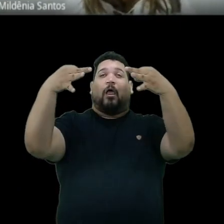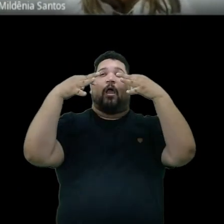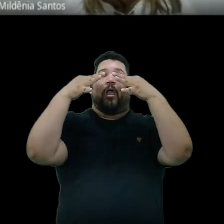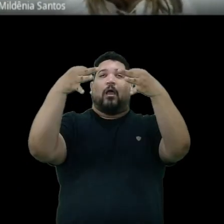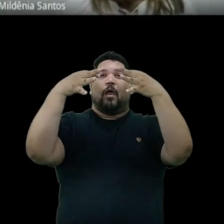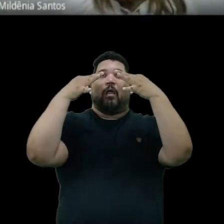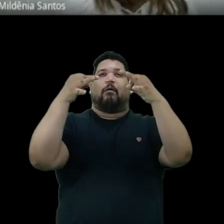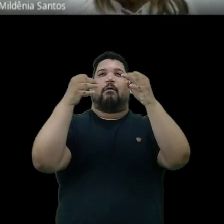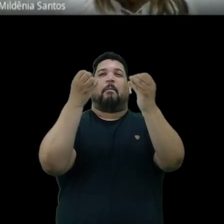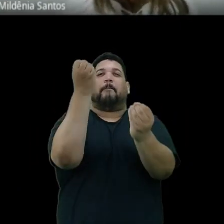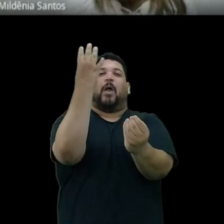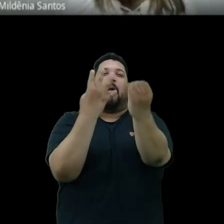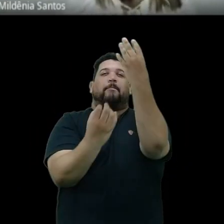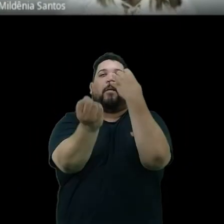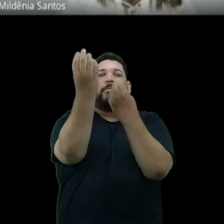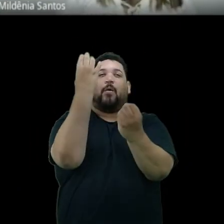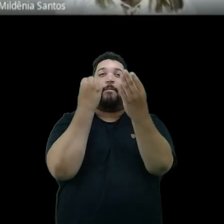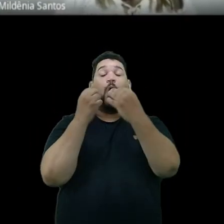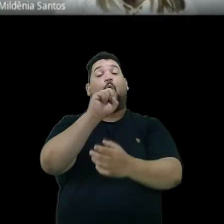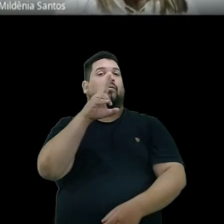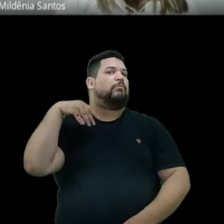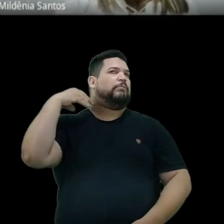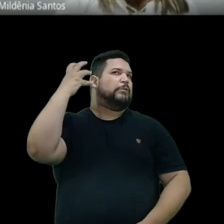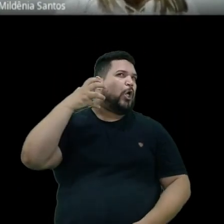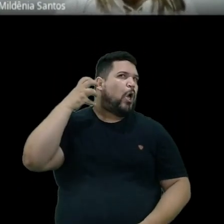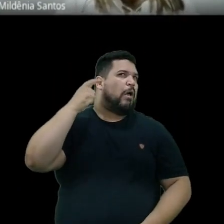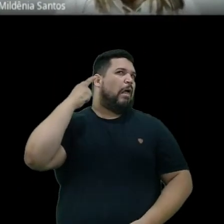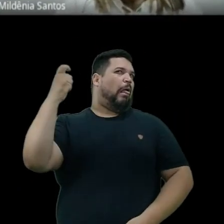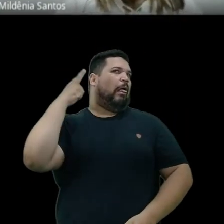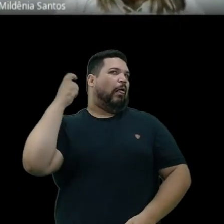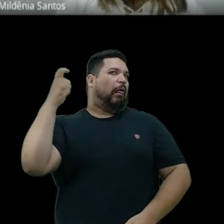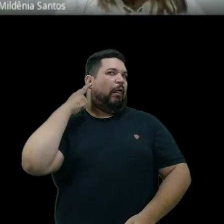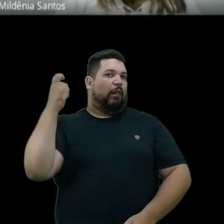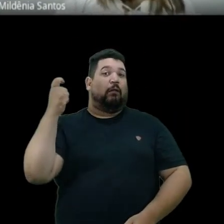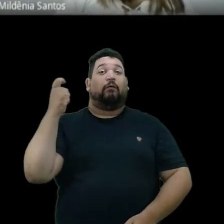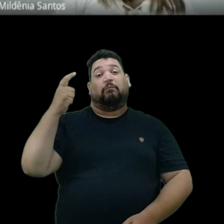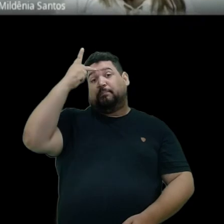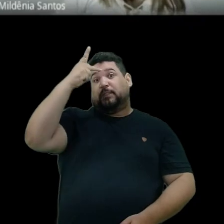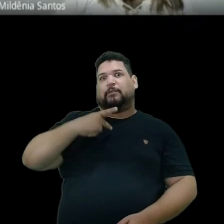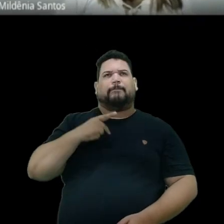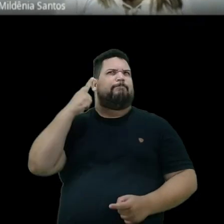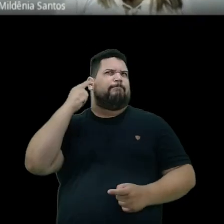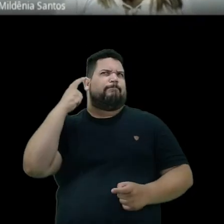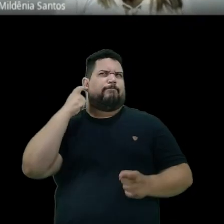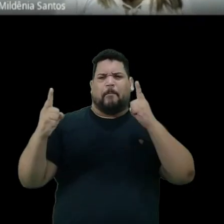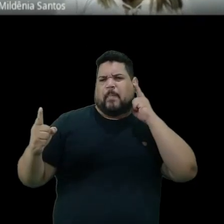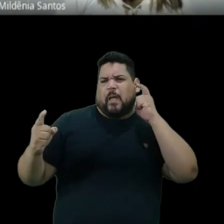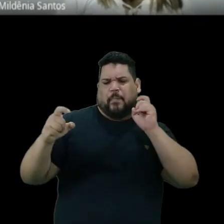um som, em um barulho, que faz seus próprios sons, que faz seus próprios barulhos.